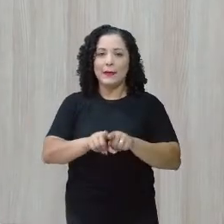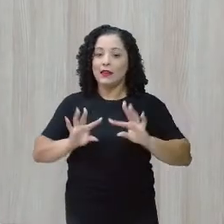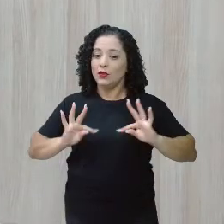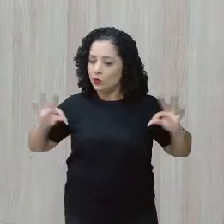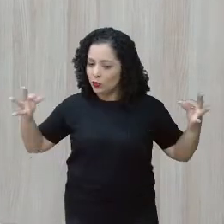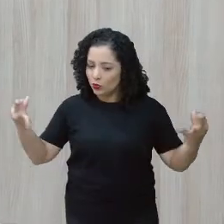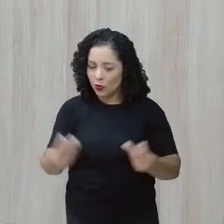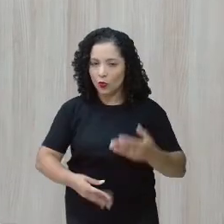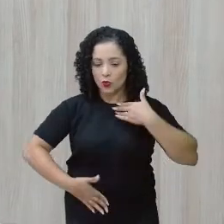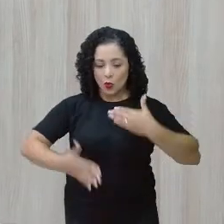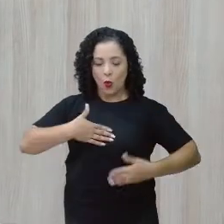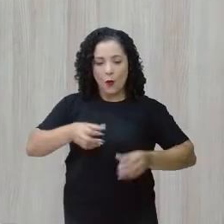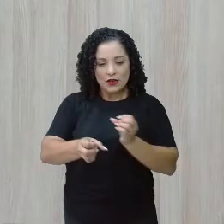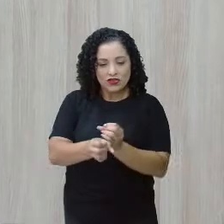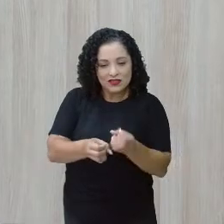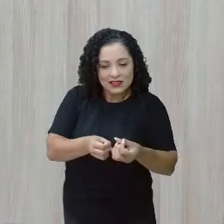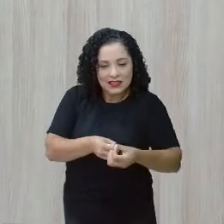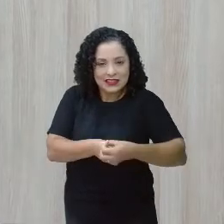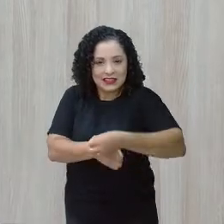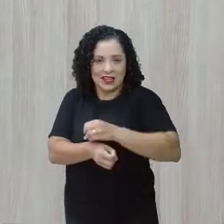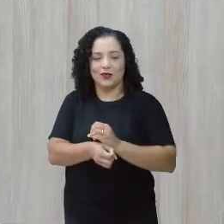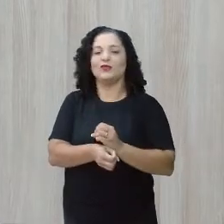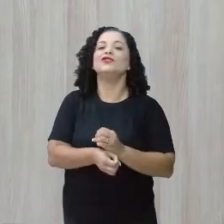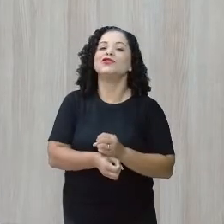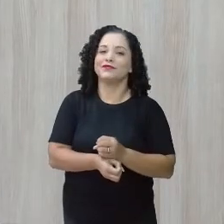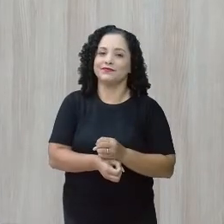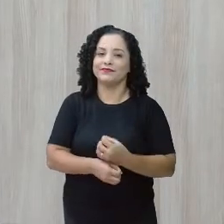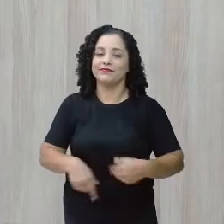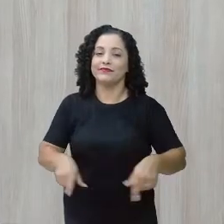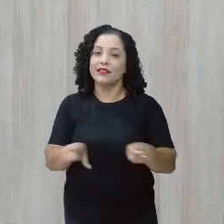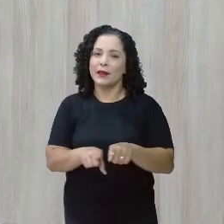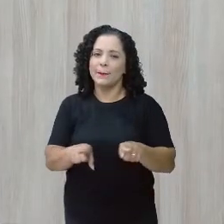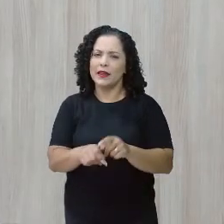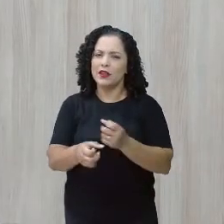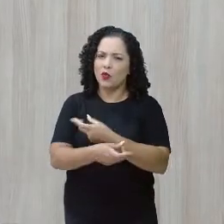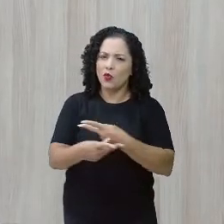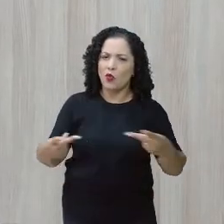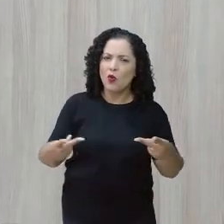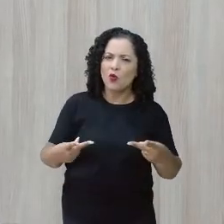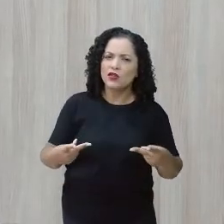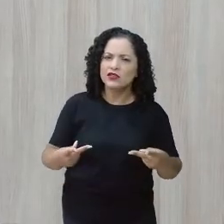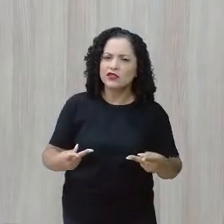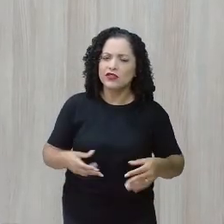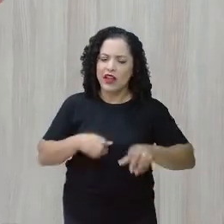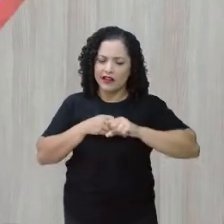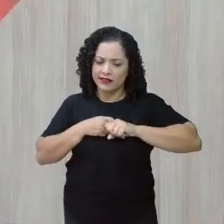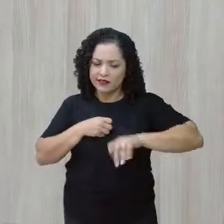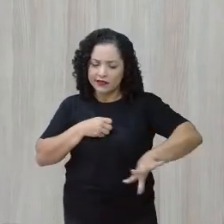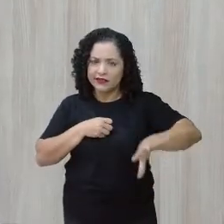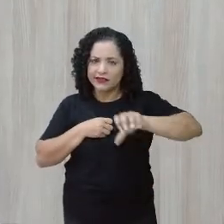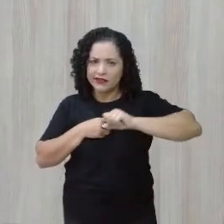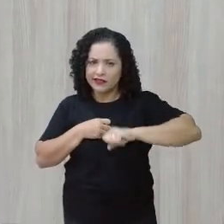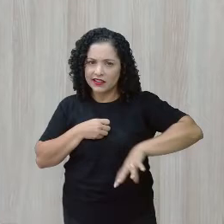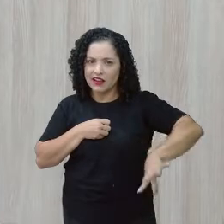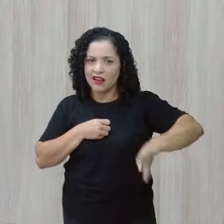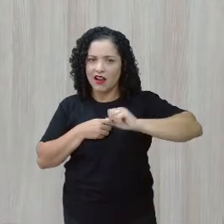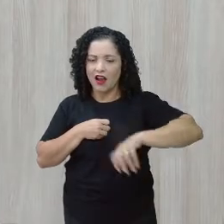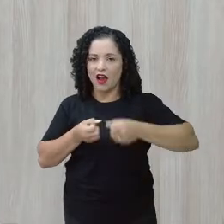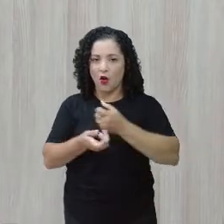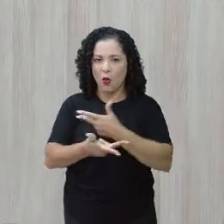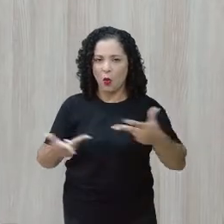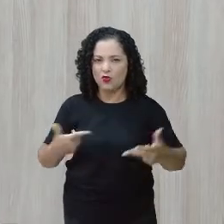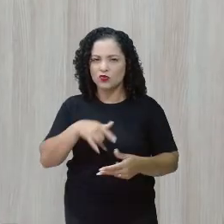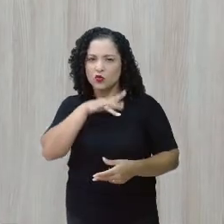nosso corpo, né? Então, ele tem esse poder. E também retirar desses tecidos as excretas, aquilo que precisa